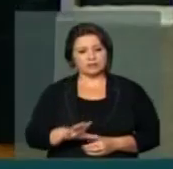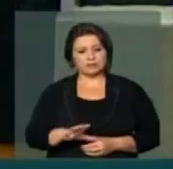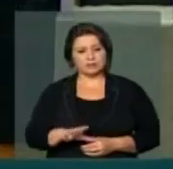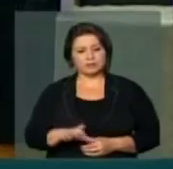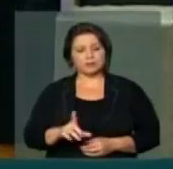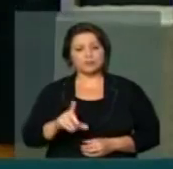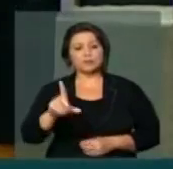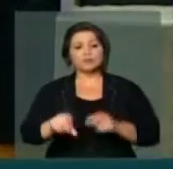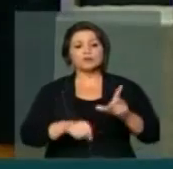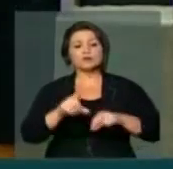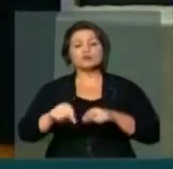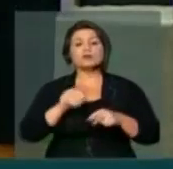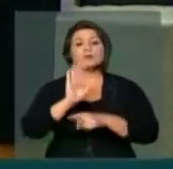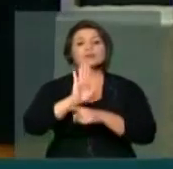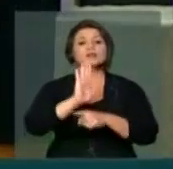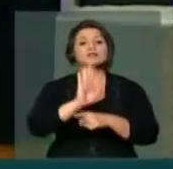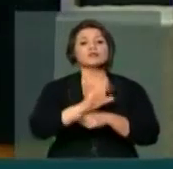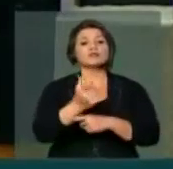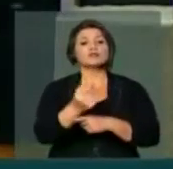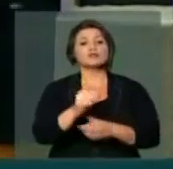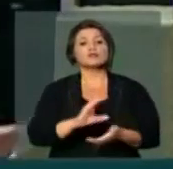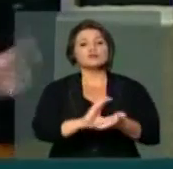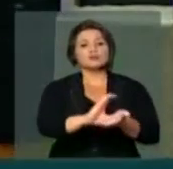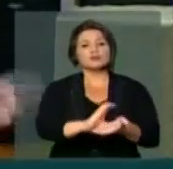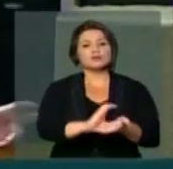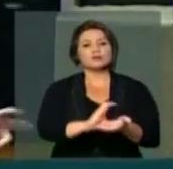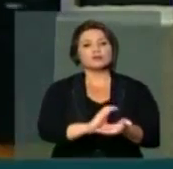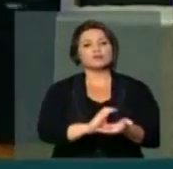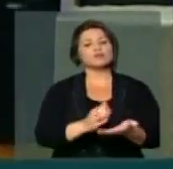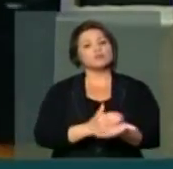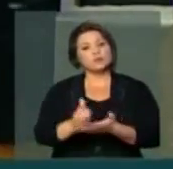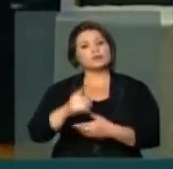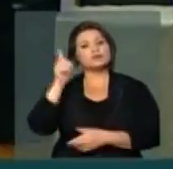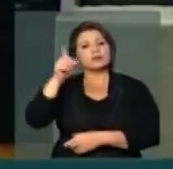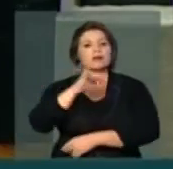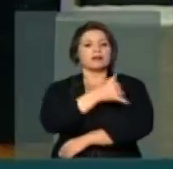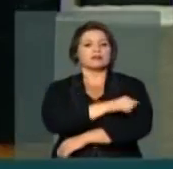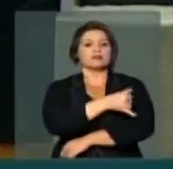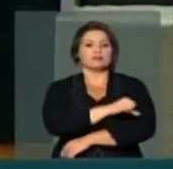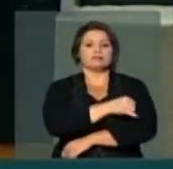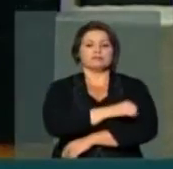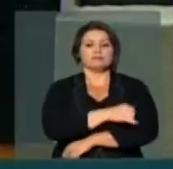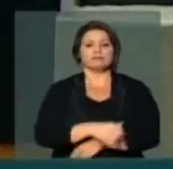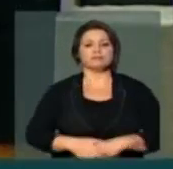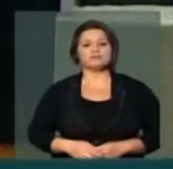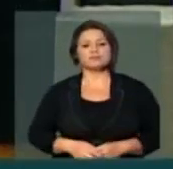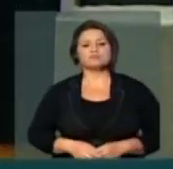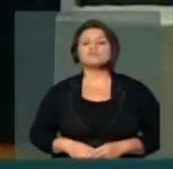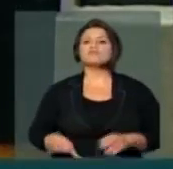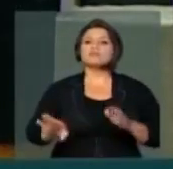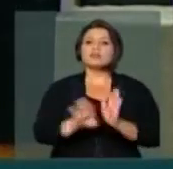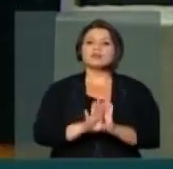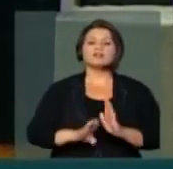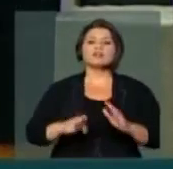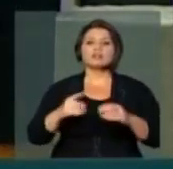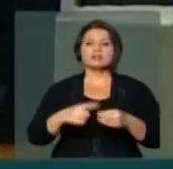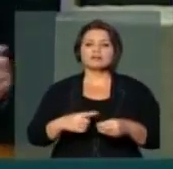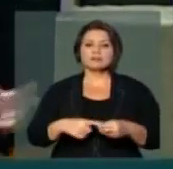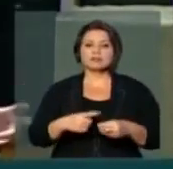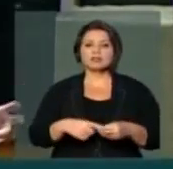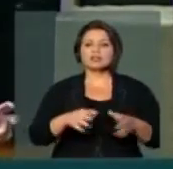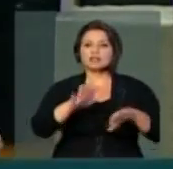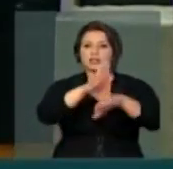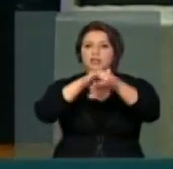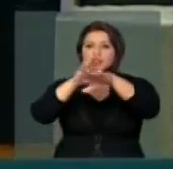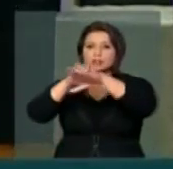de indicar as suas emendas, foi algo que a gente iniciou no estado do Rio de Janeiro. Chegando na cidade,